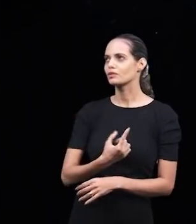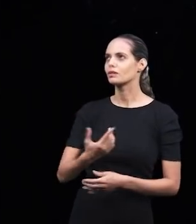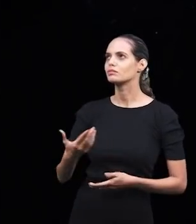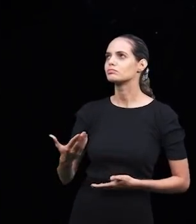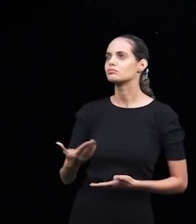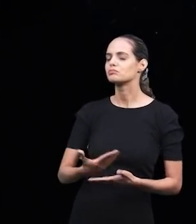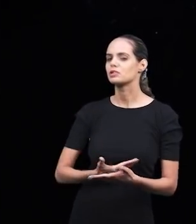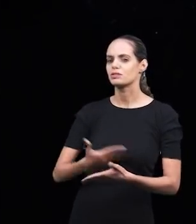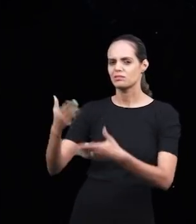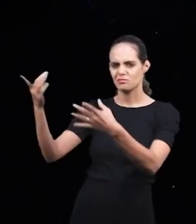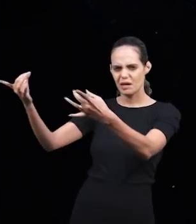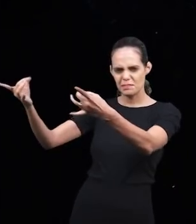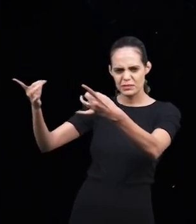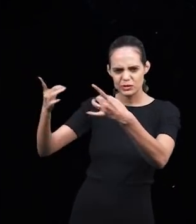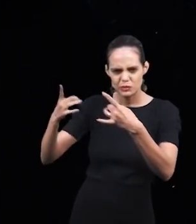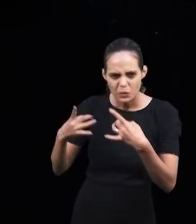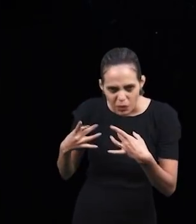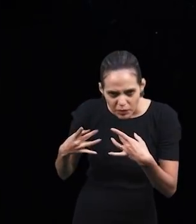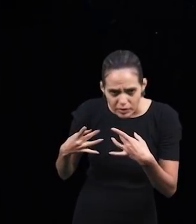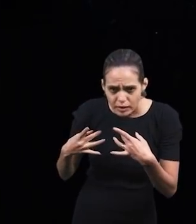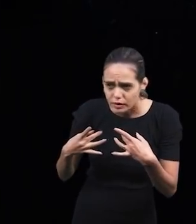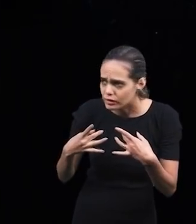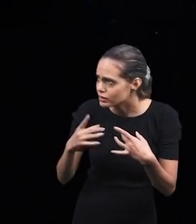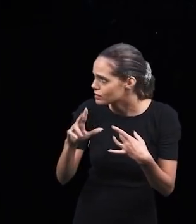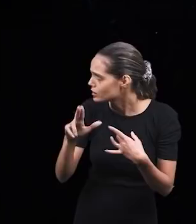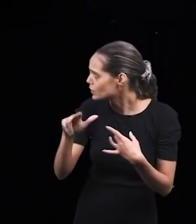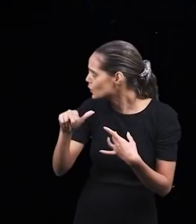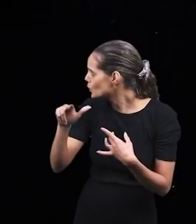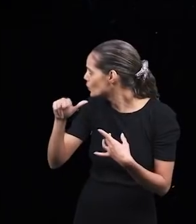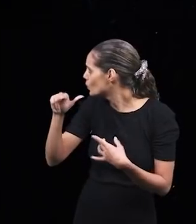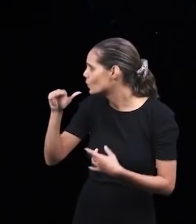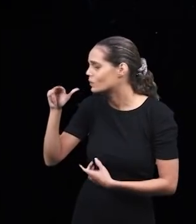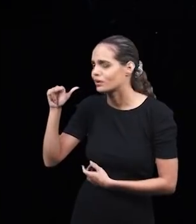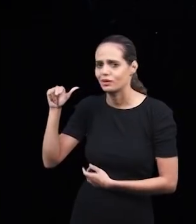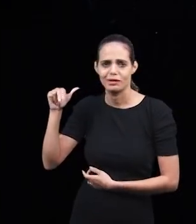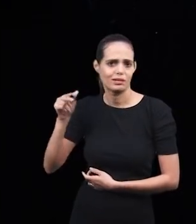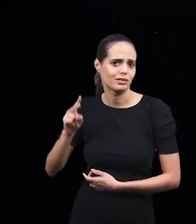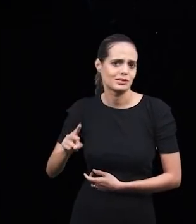nos desampara jamais.